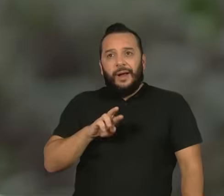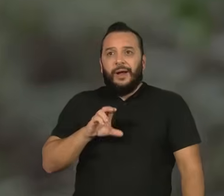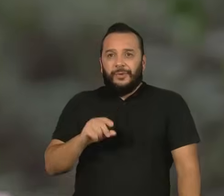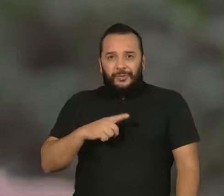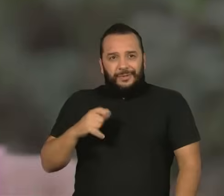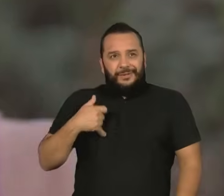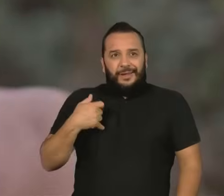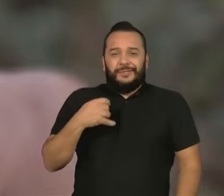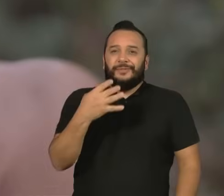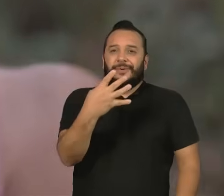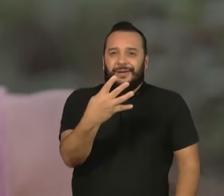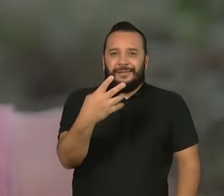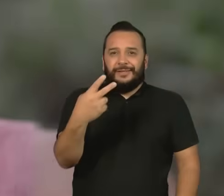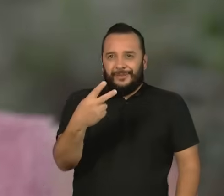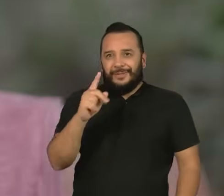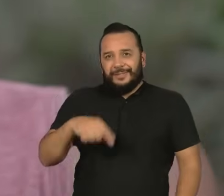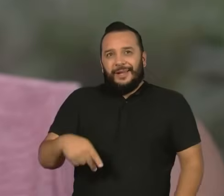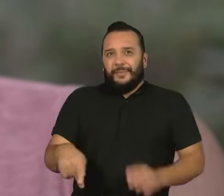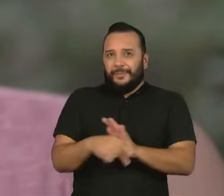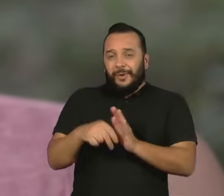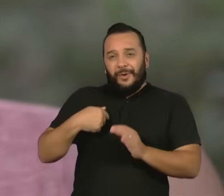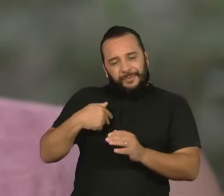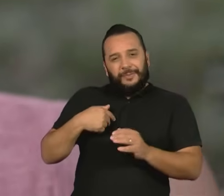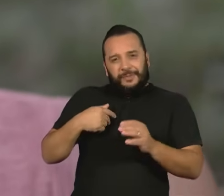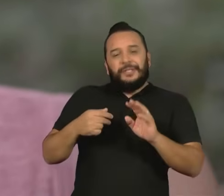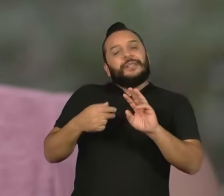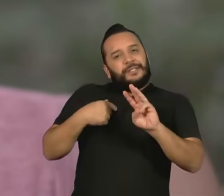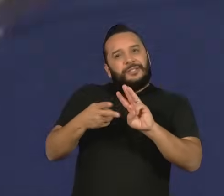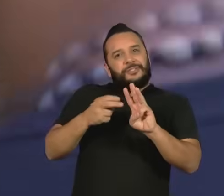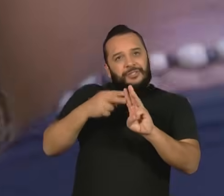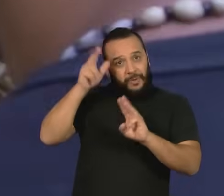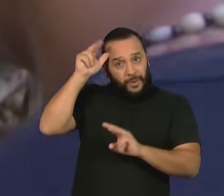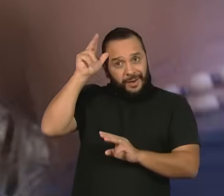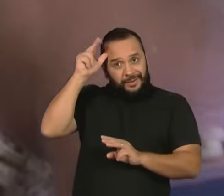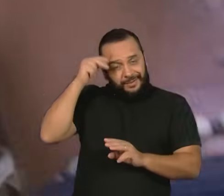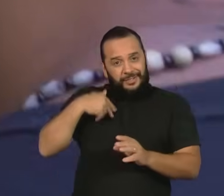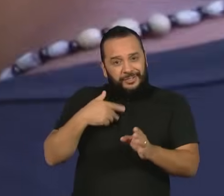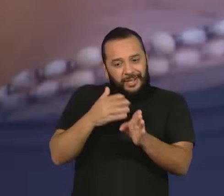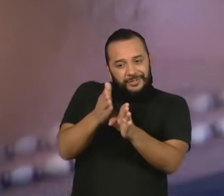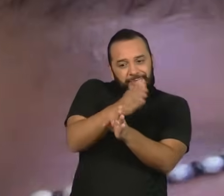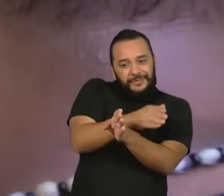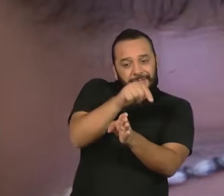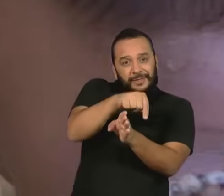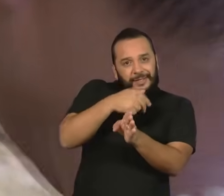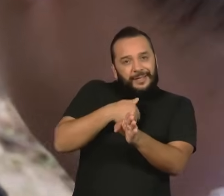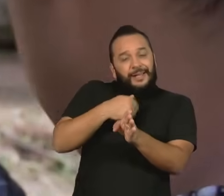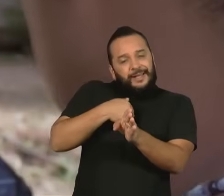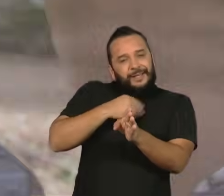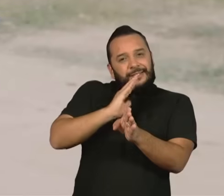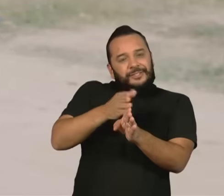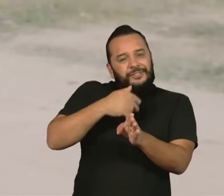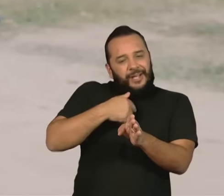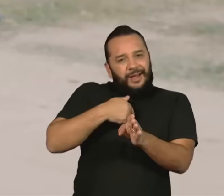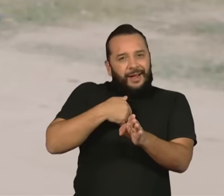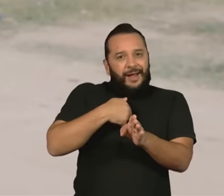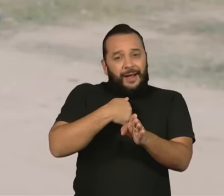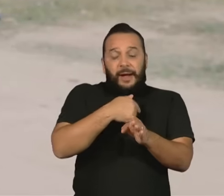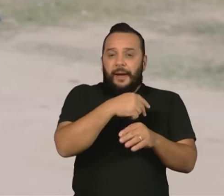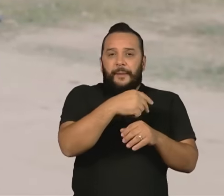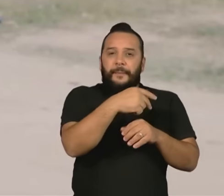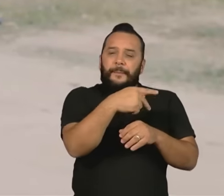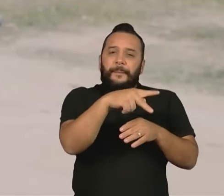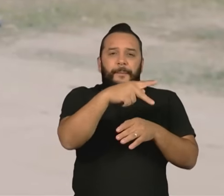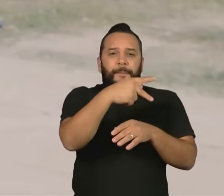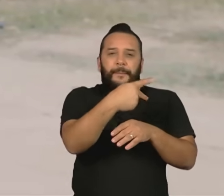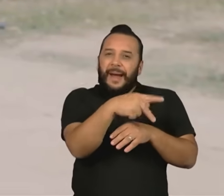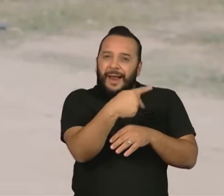42 anos. É Guarani Nhandeva, nascido na divisa do Mato Grosso do Sul com o Paraguai. Vive em Tanguá, no Rio